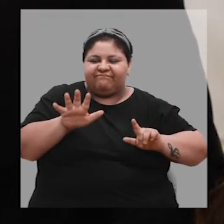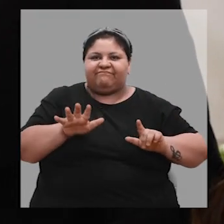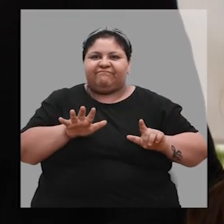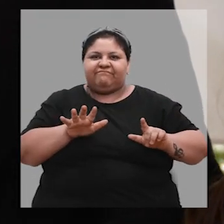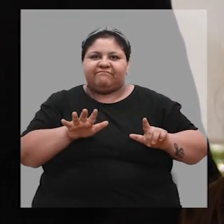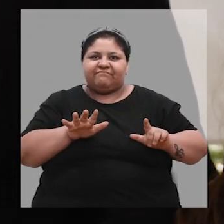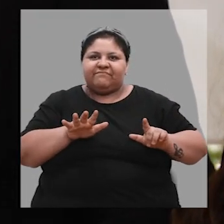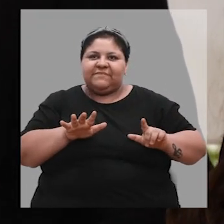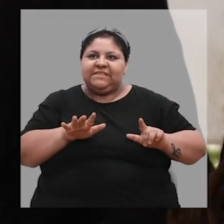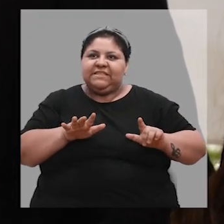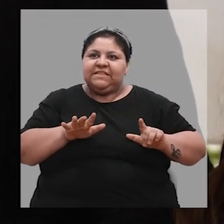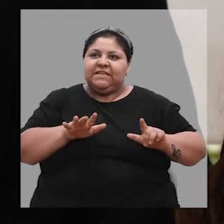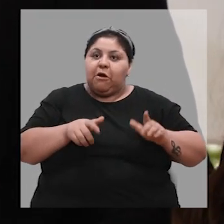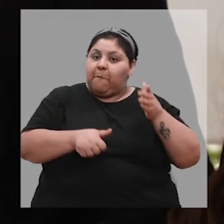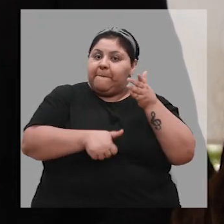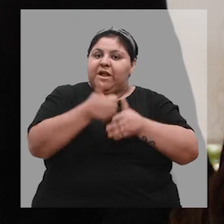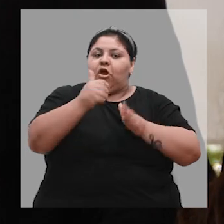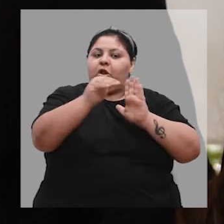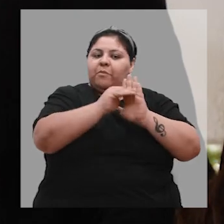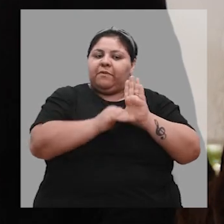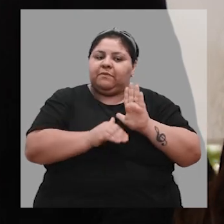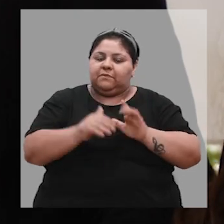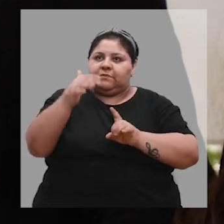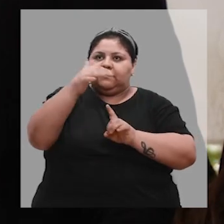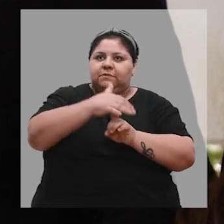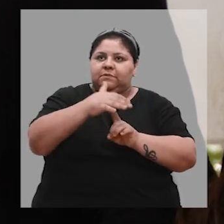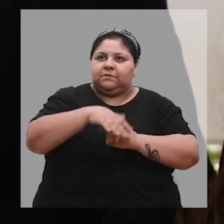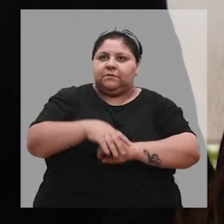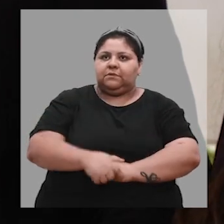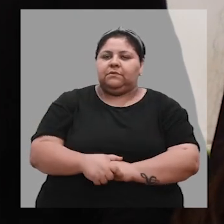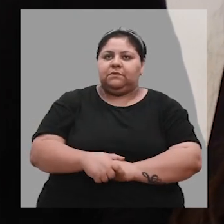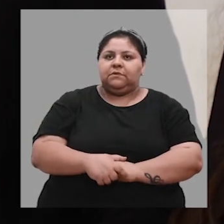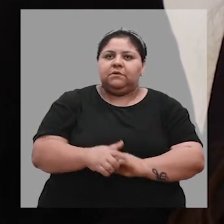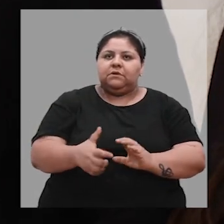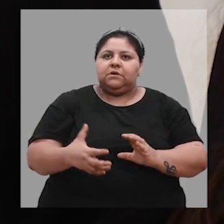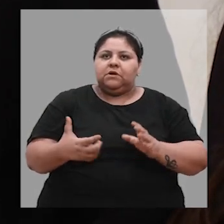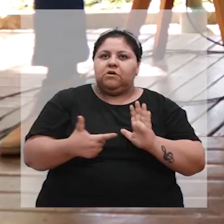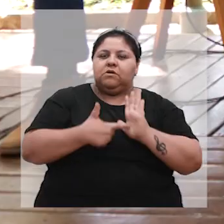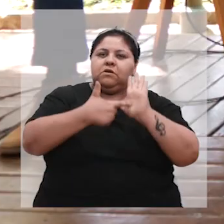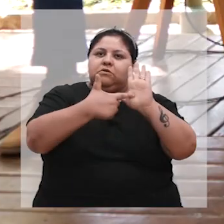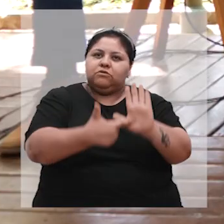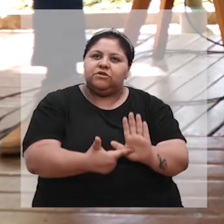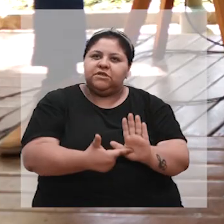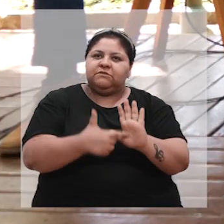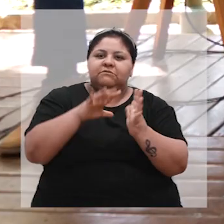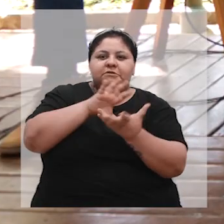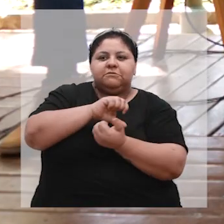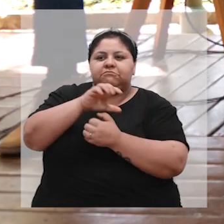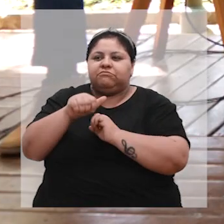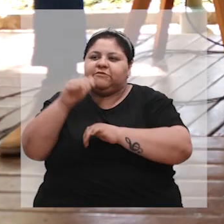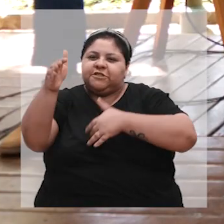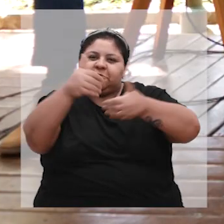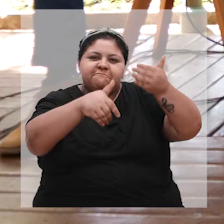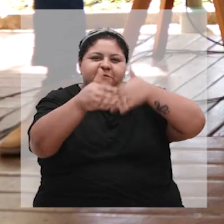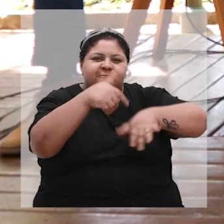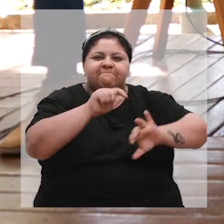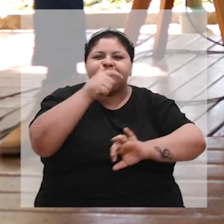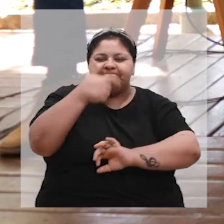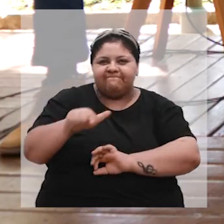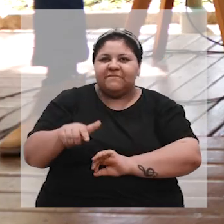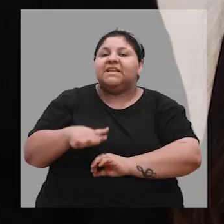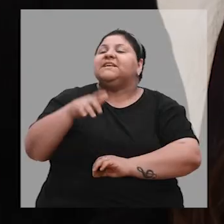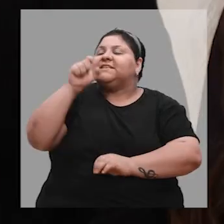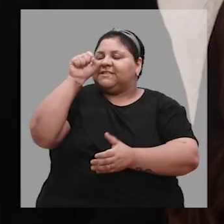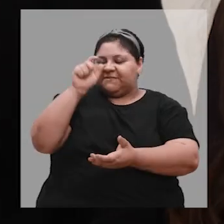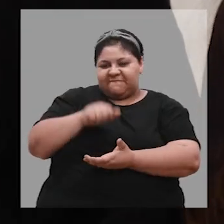diferentes áreas enriquece muito a programação da feira. Uma expressão artística, a Natasha vai puxando a outra.